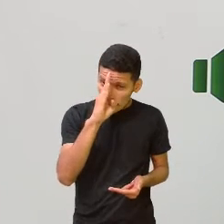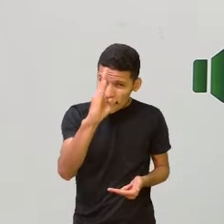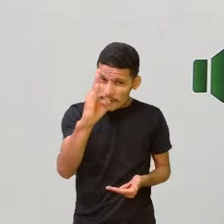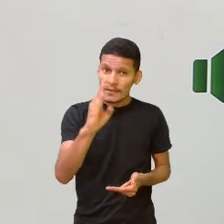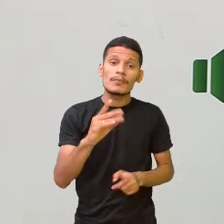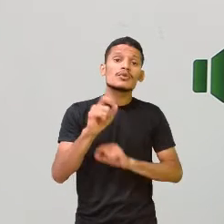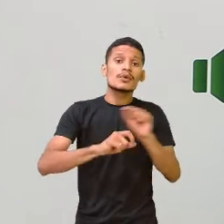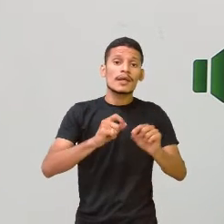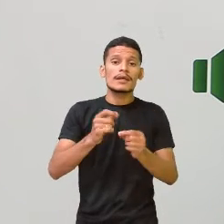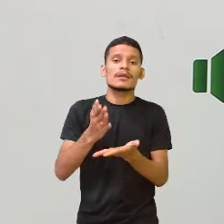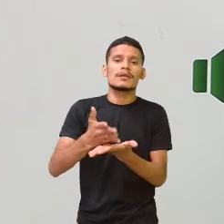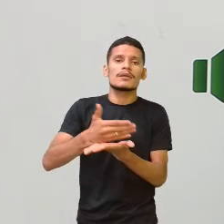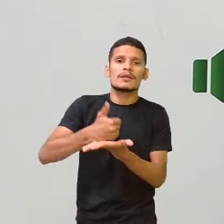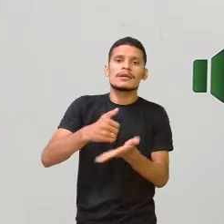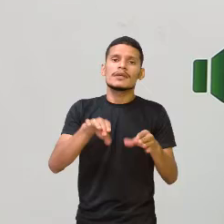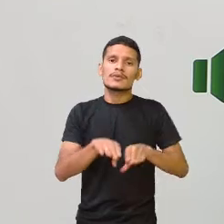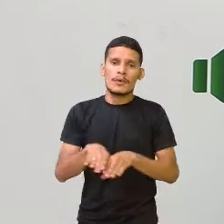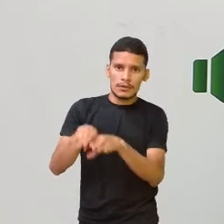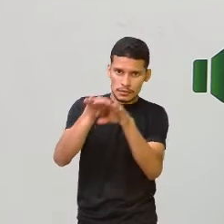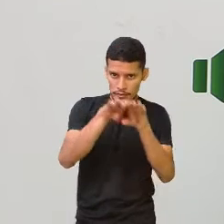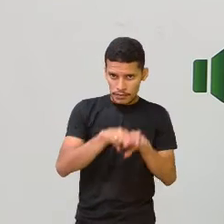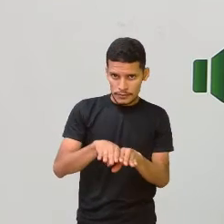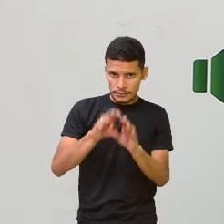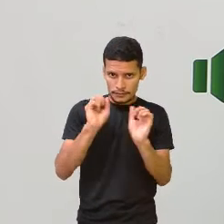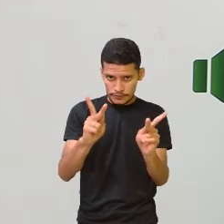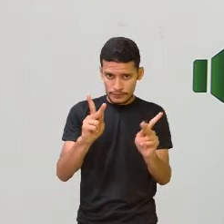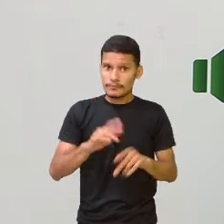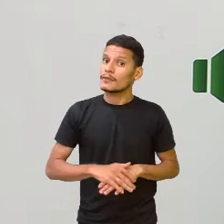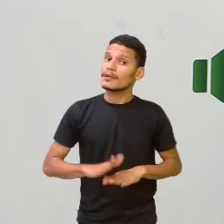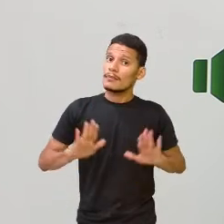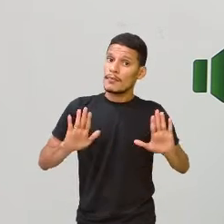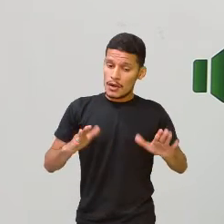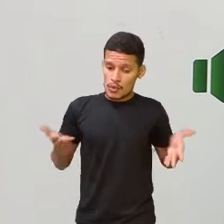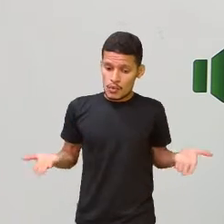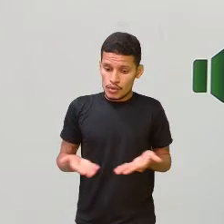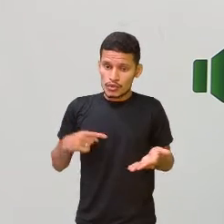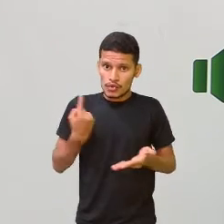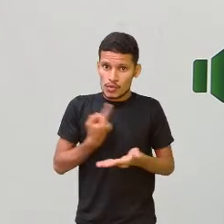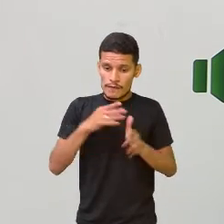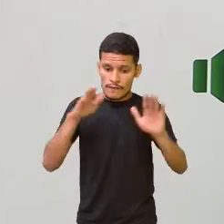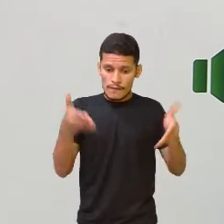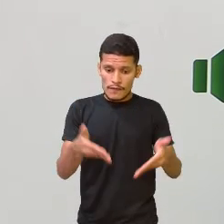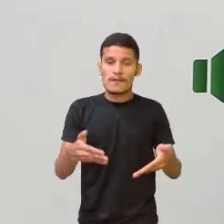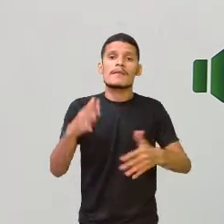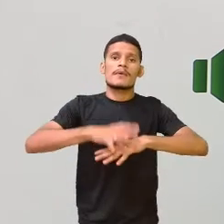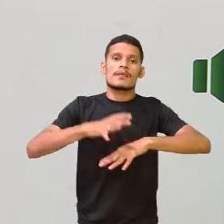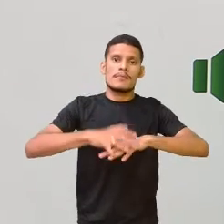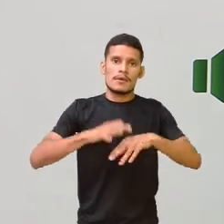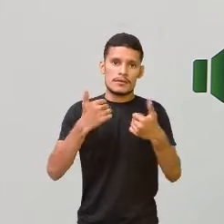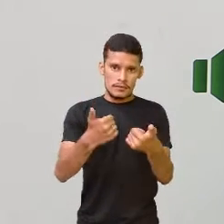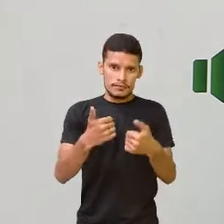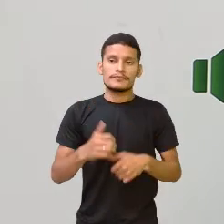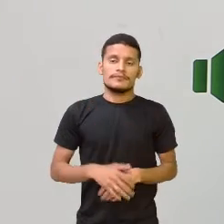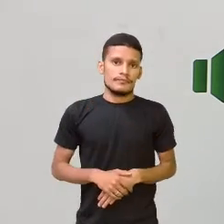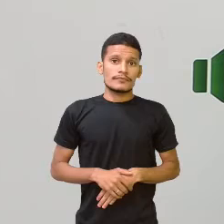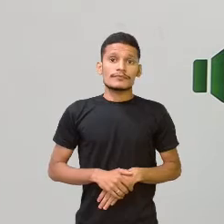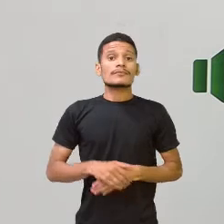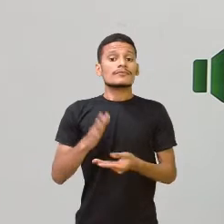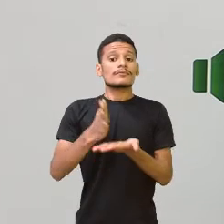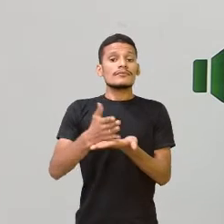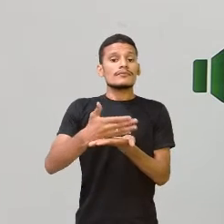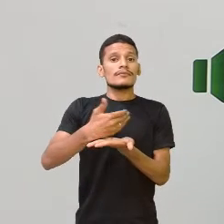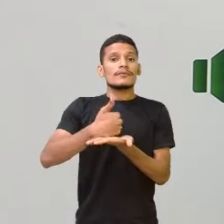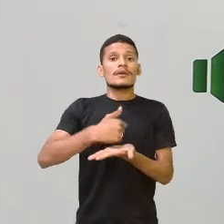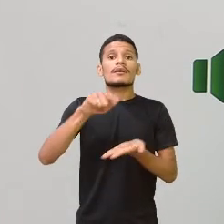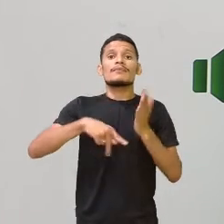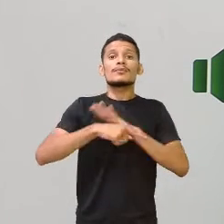forma igualitária, não é isso? Bom, mas hoje a gente vai se concentrar em matemática, tá? A divisão